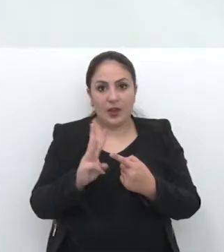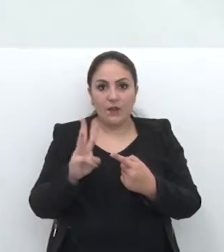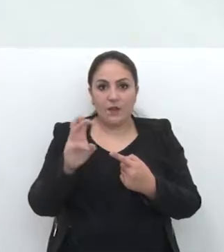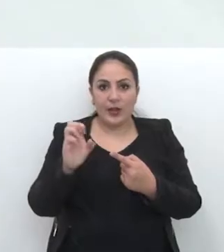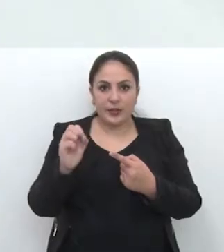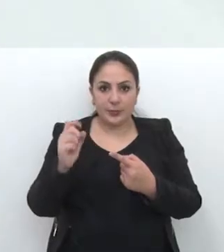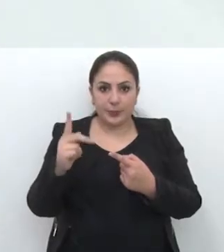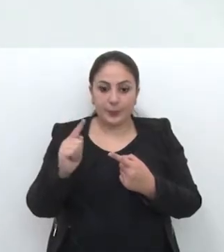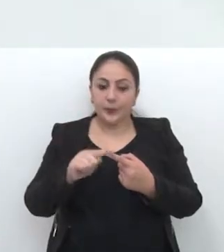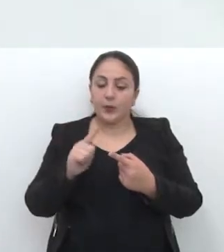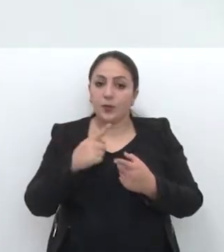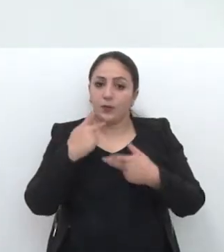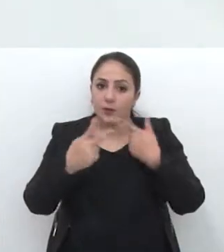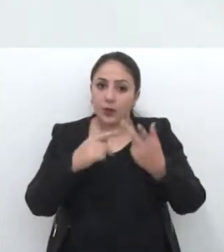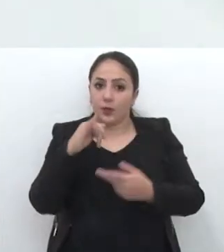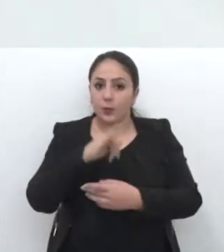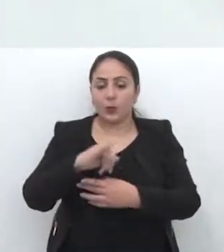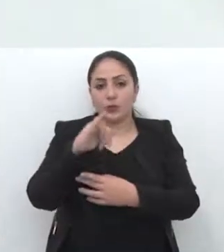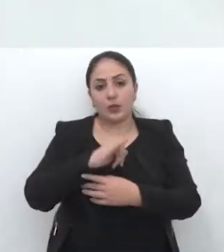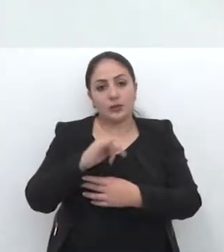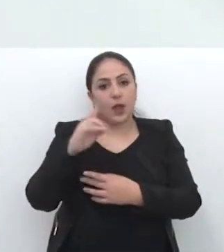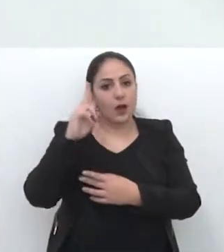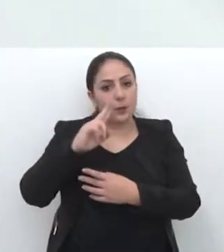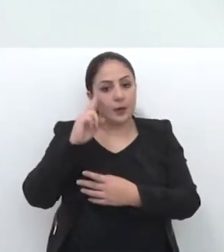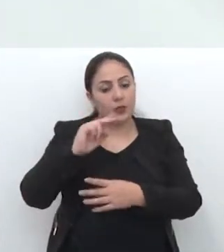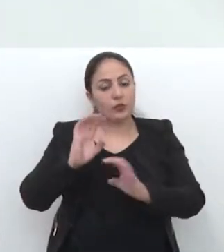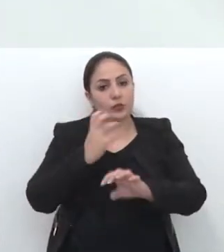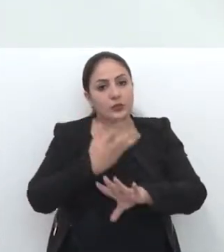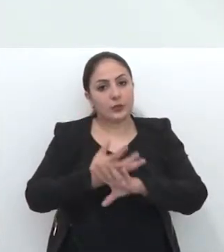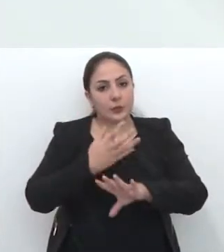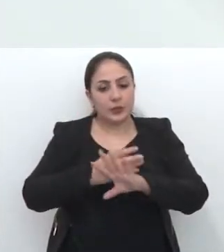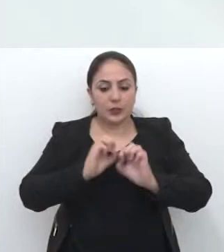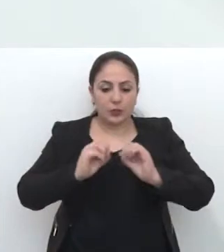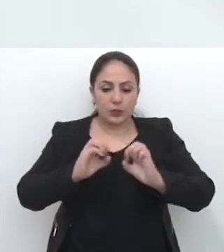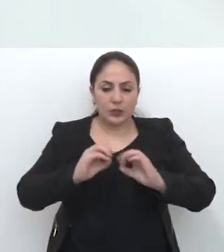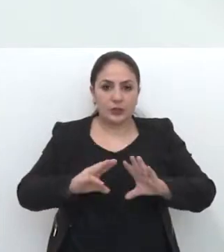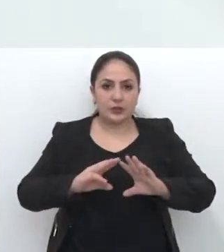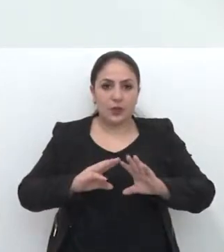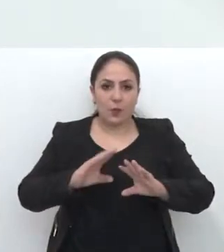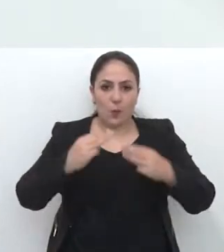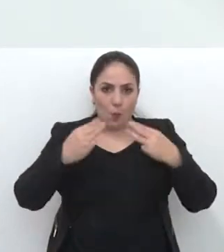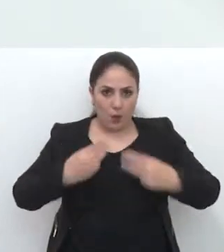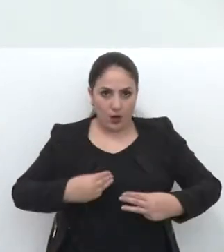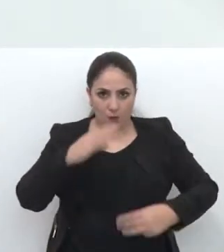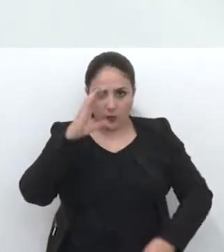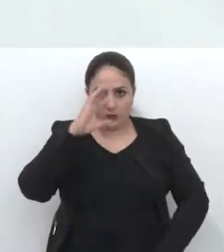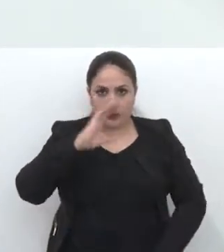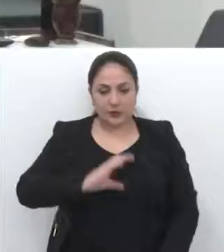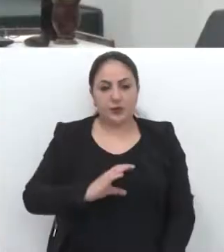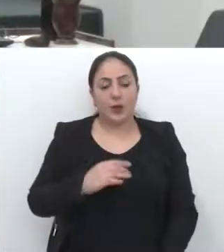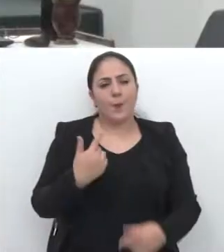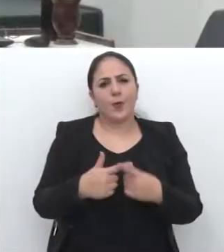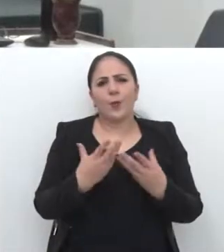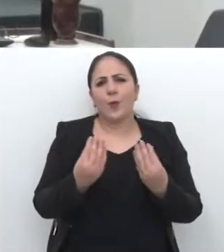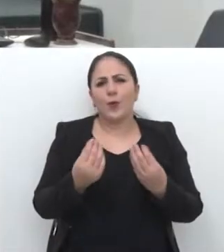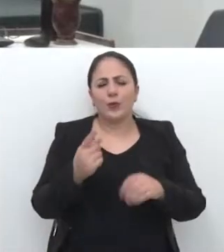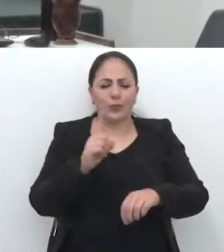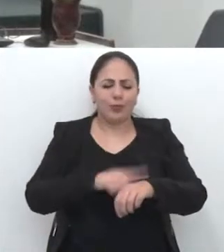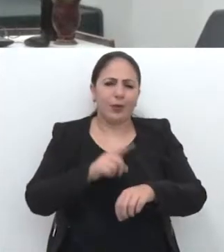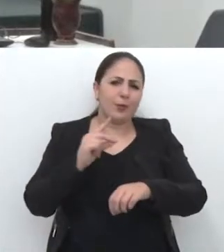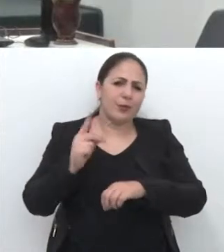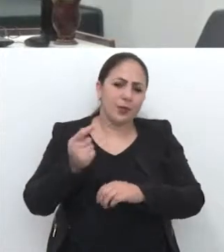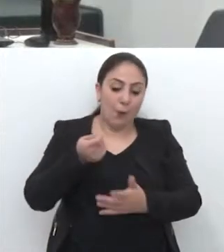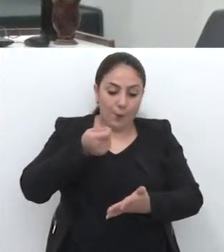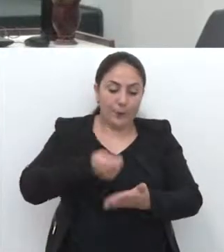Vespe. O parlamentar reforçou a importância de resgatar a disciplina de educação moral e cívica, que por muito